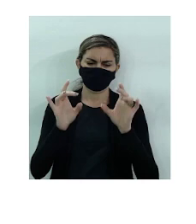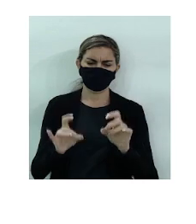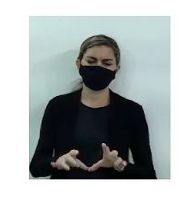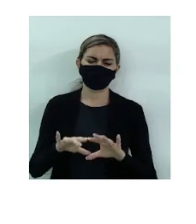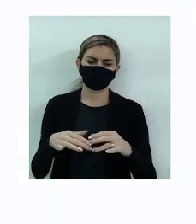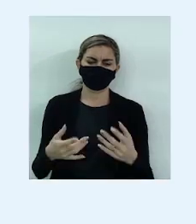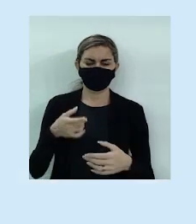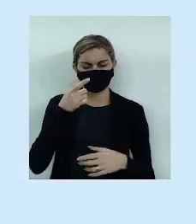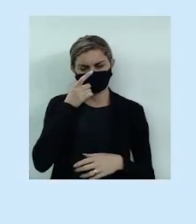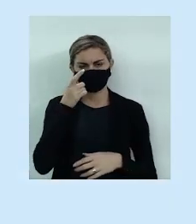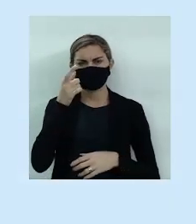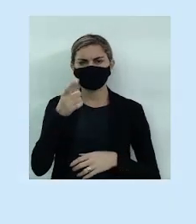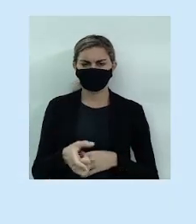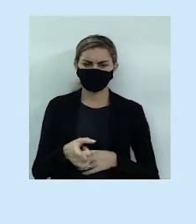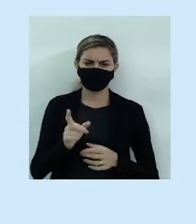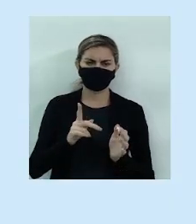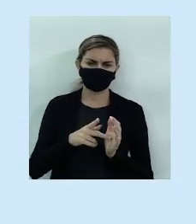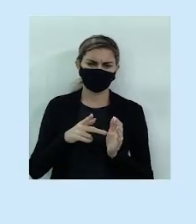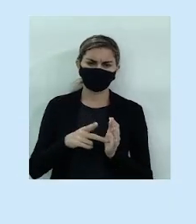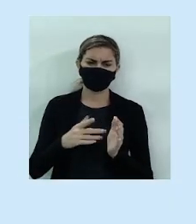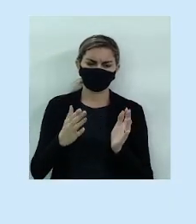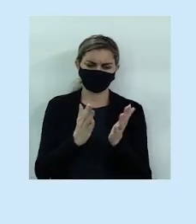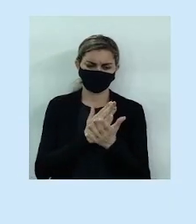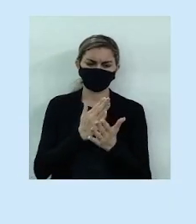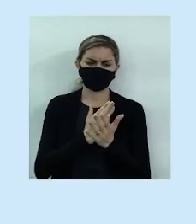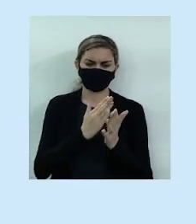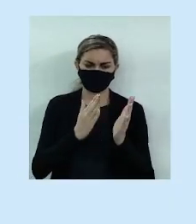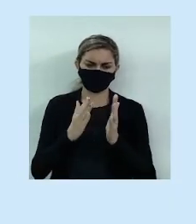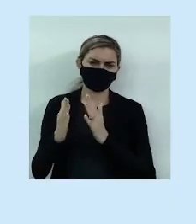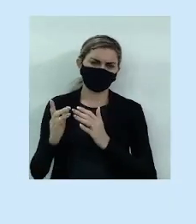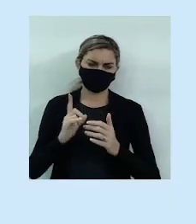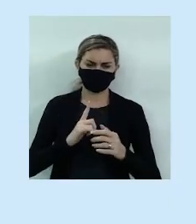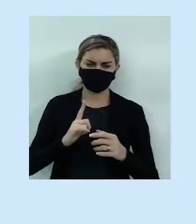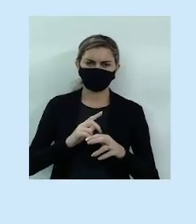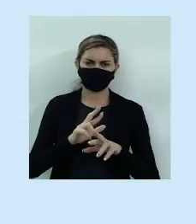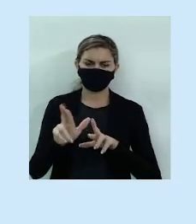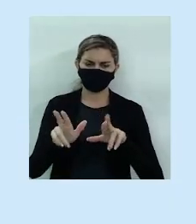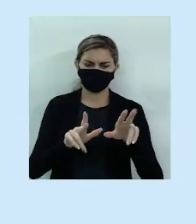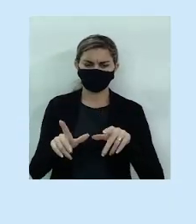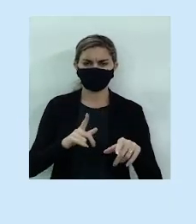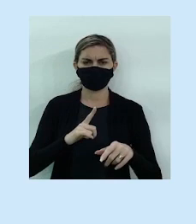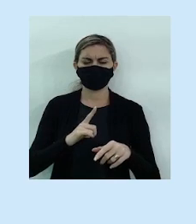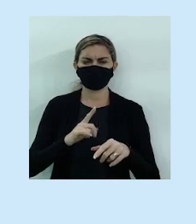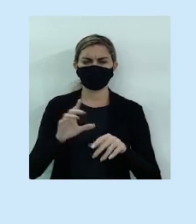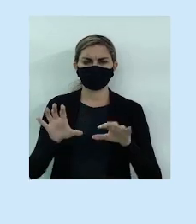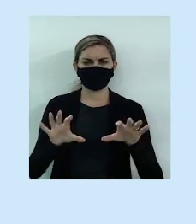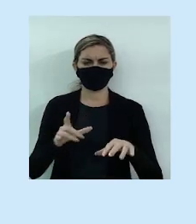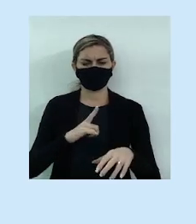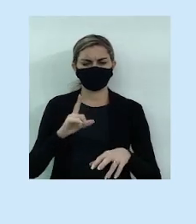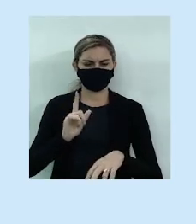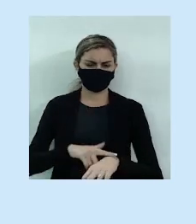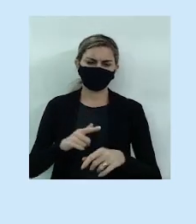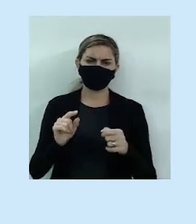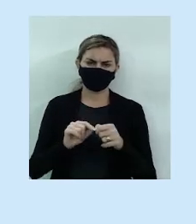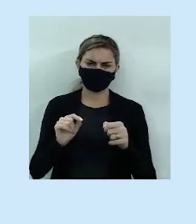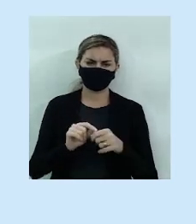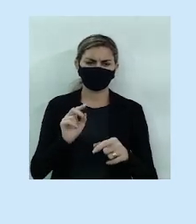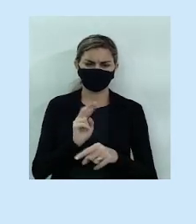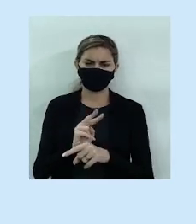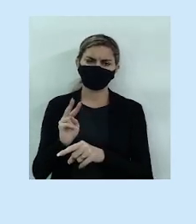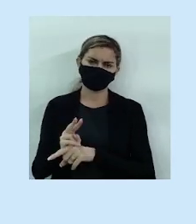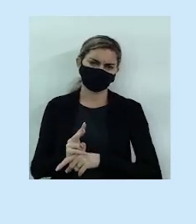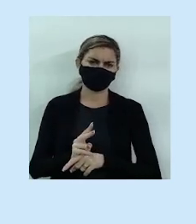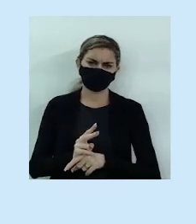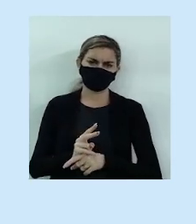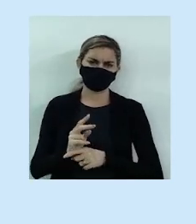Então, é interessante ser realmente a biblioteca, ela tem diversos setores. Então, na hora da gente fazer essa conservação